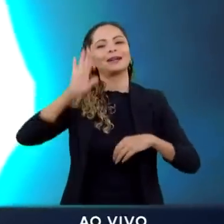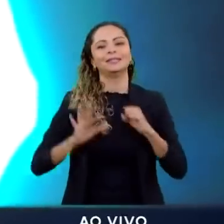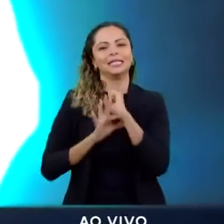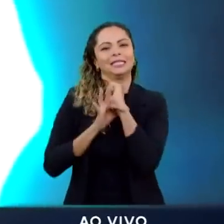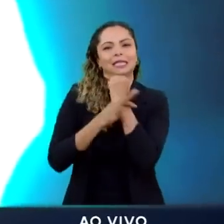maldita